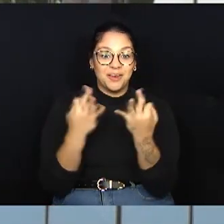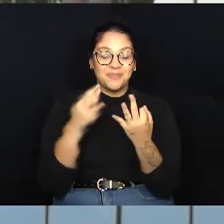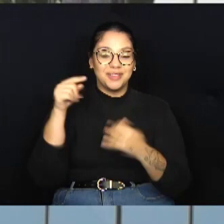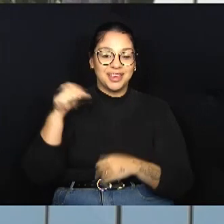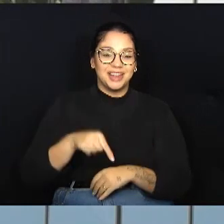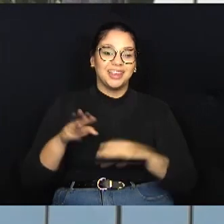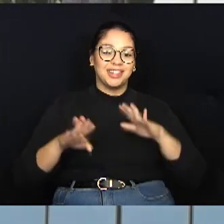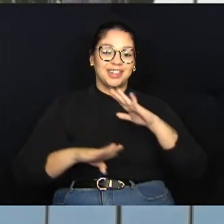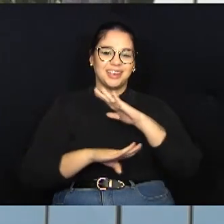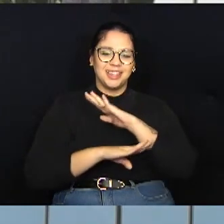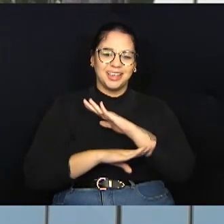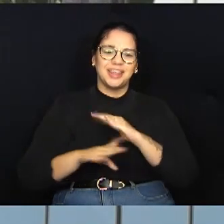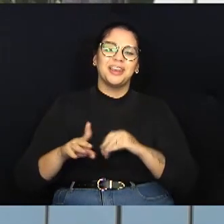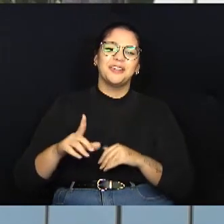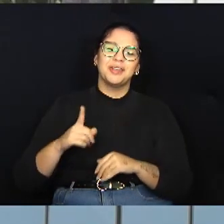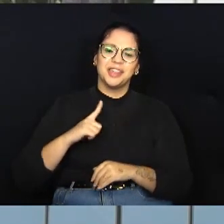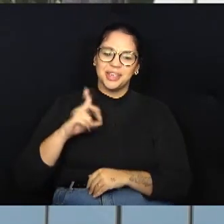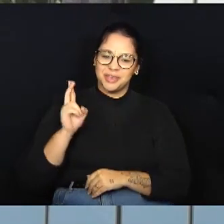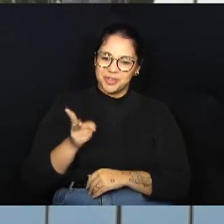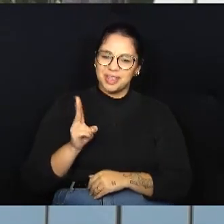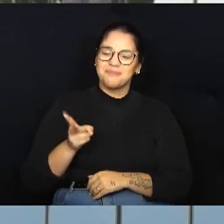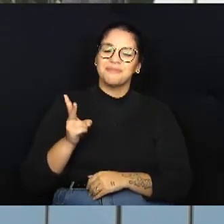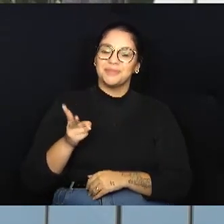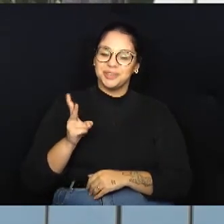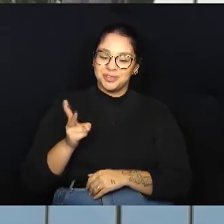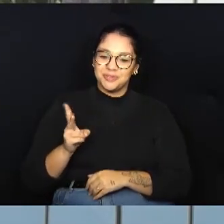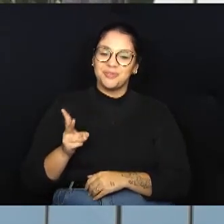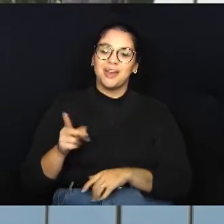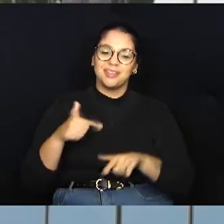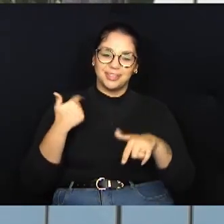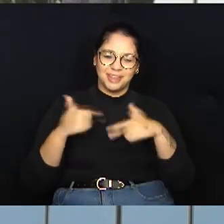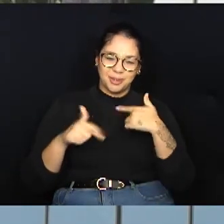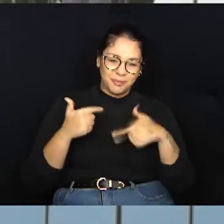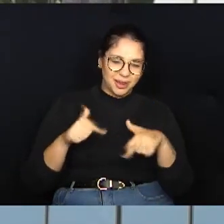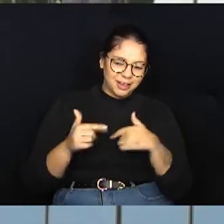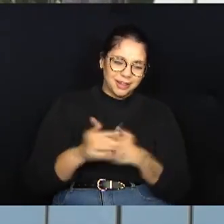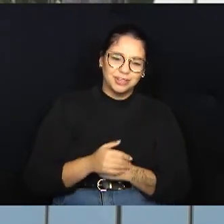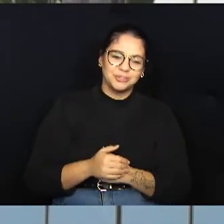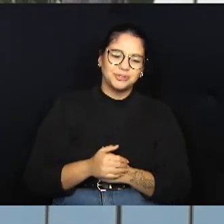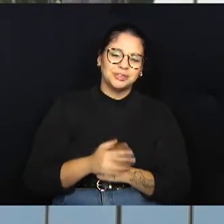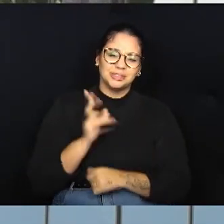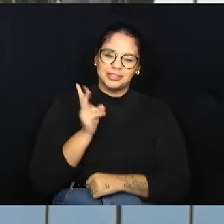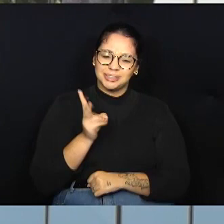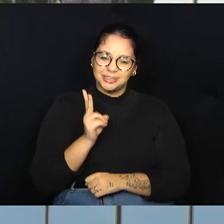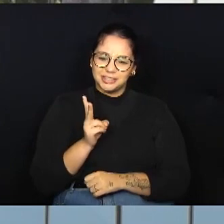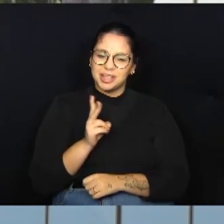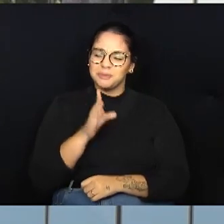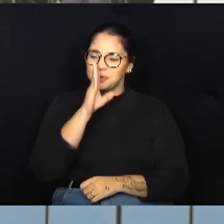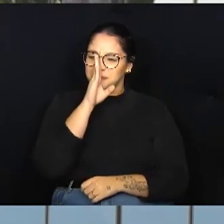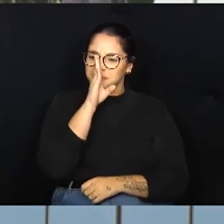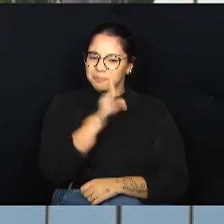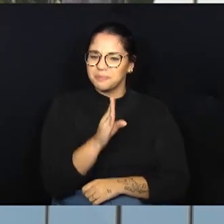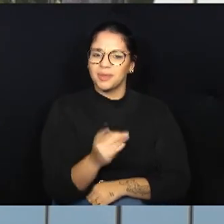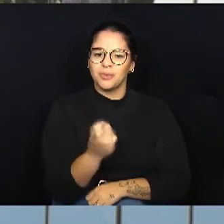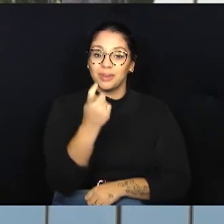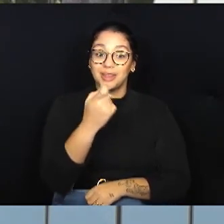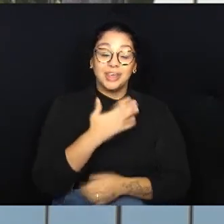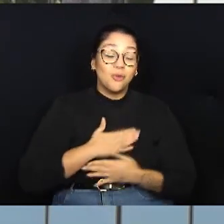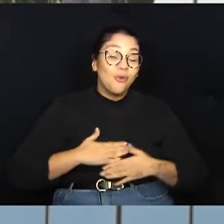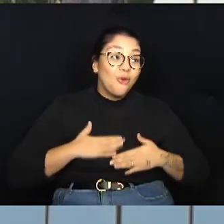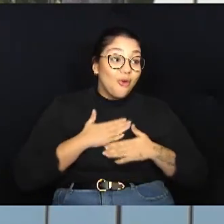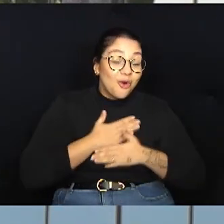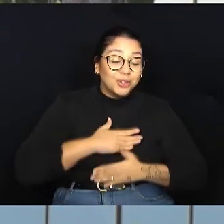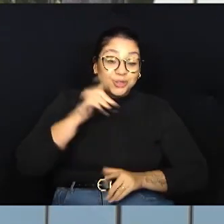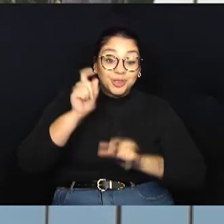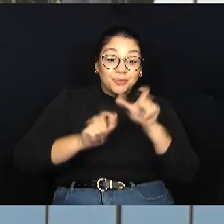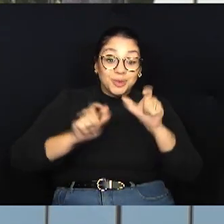contar comigo, eu quero continuar trabalhando, eu continuo com essa mesma linha desde o início. Eu gosto de gente, eu